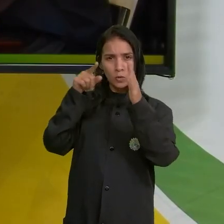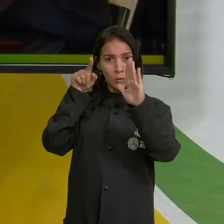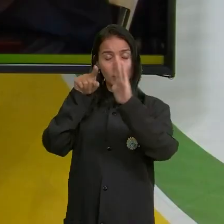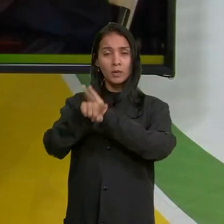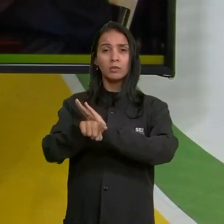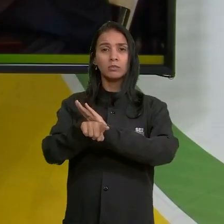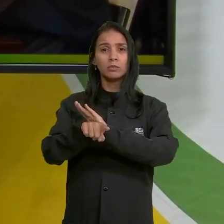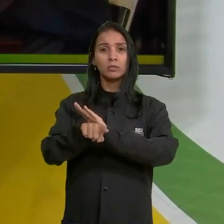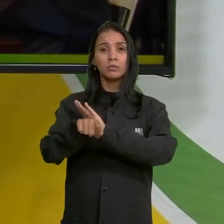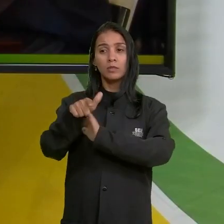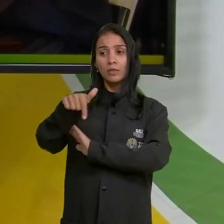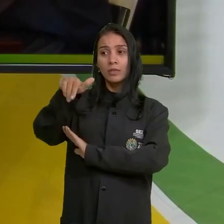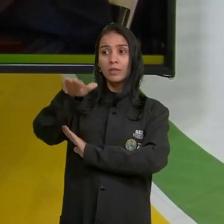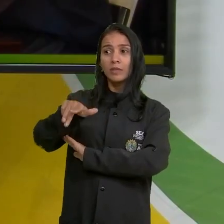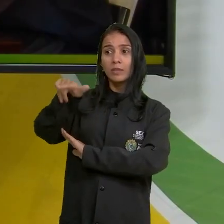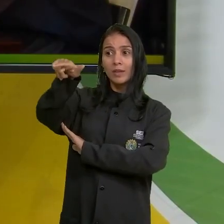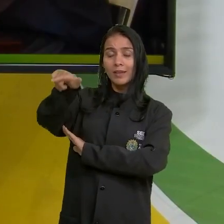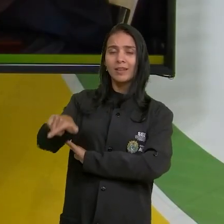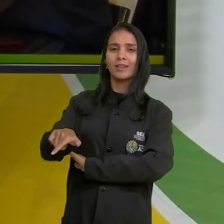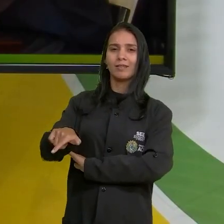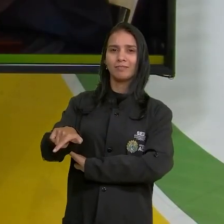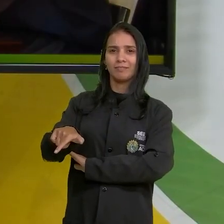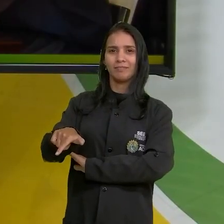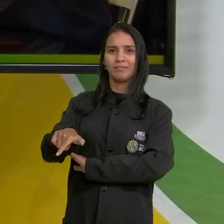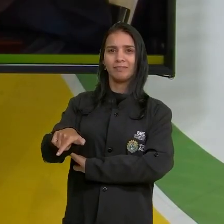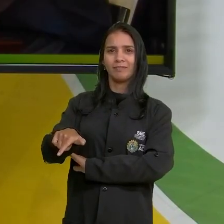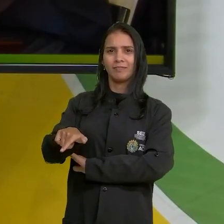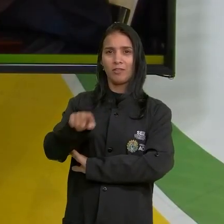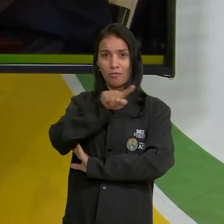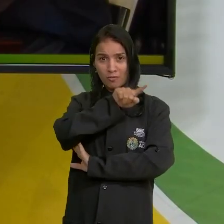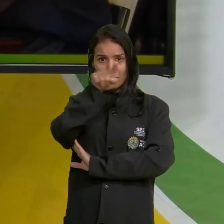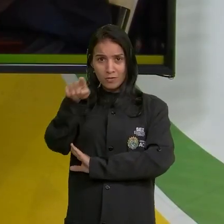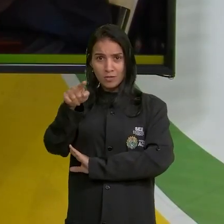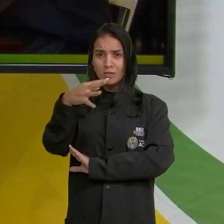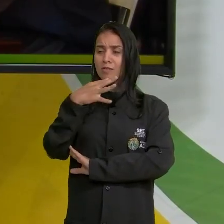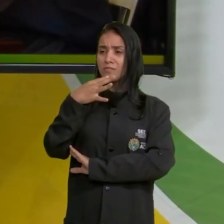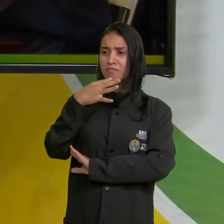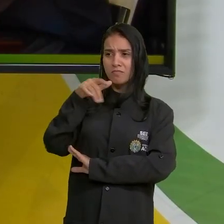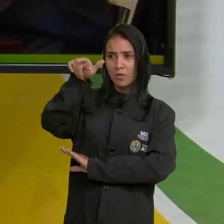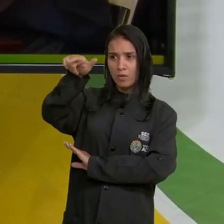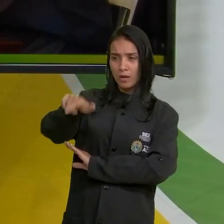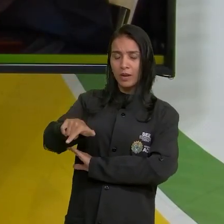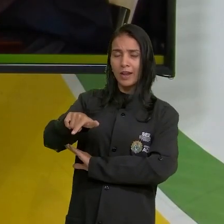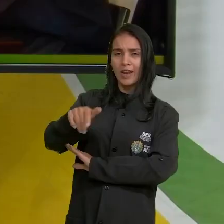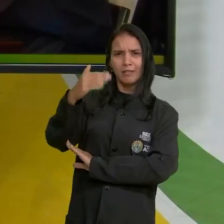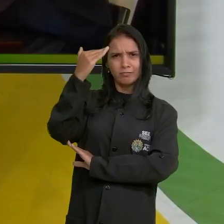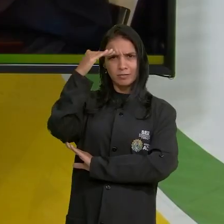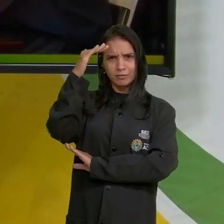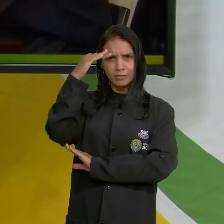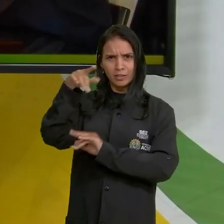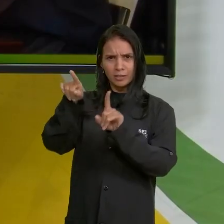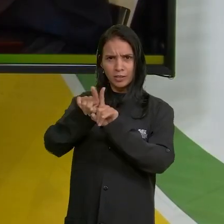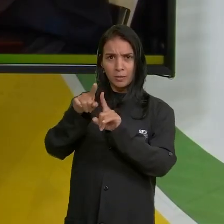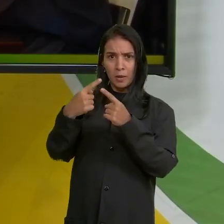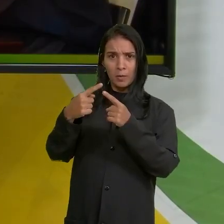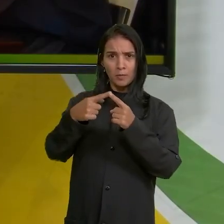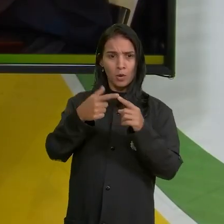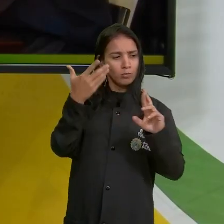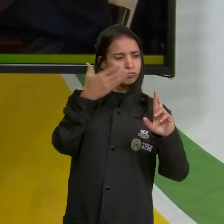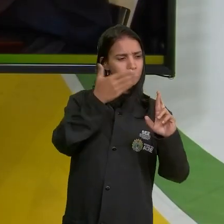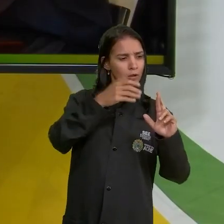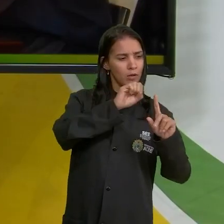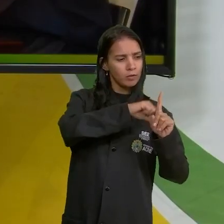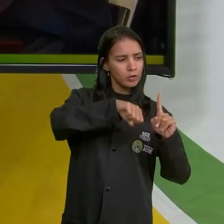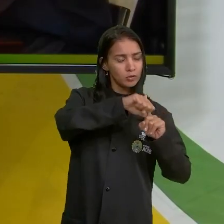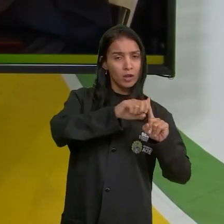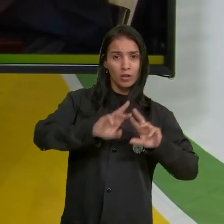indagação. Você entende ele em acordo com as suas referências sociais? Se você opta